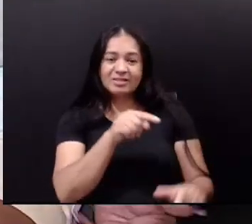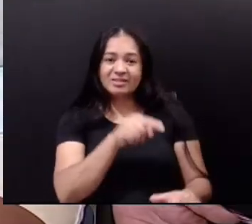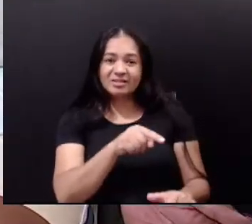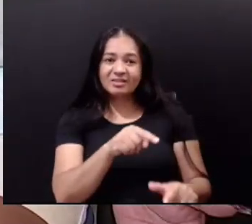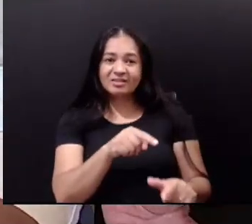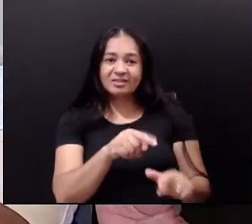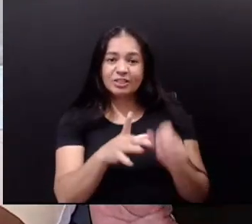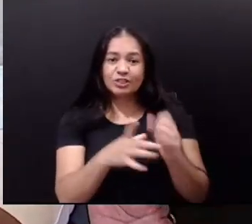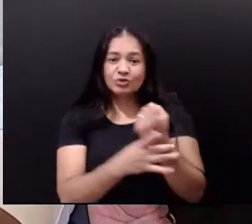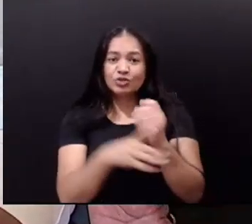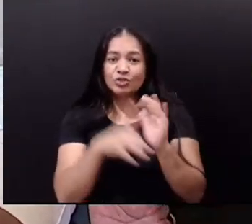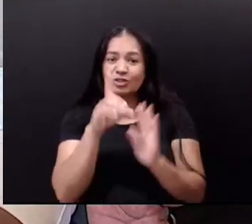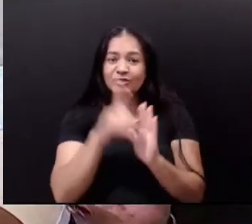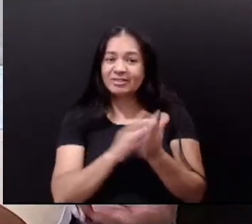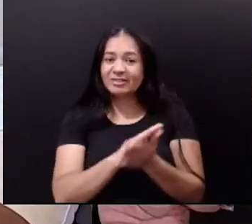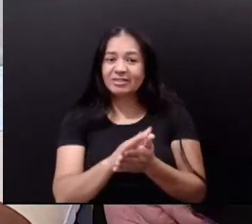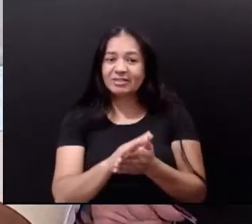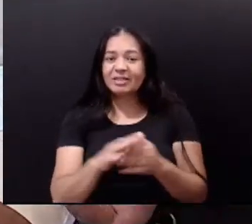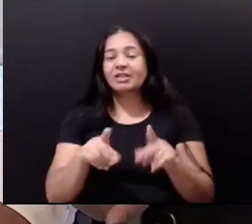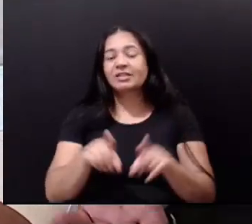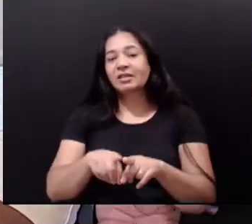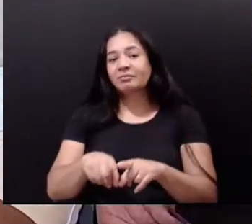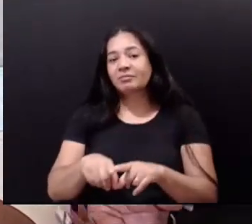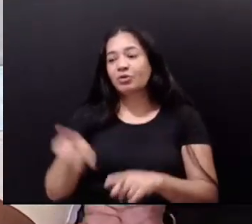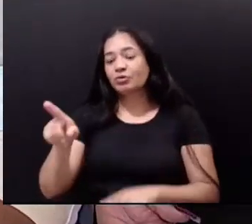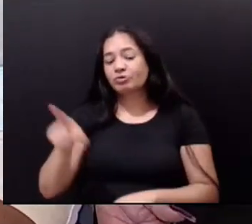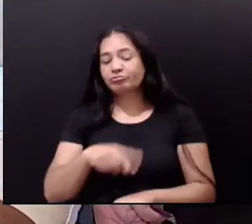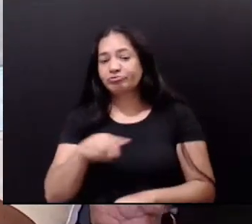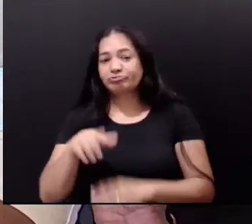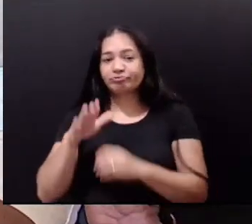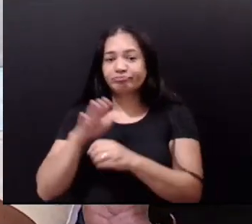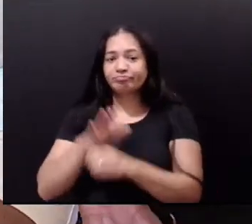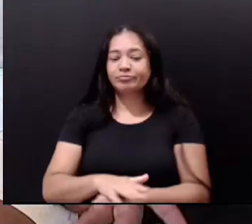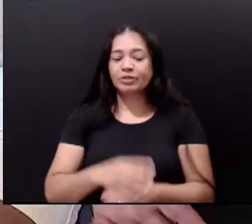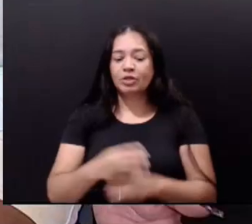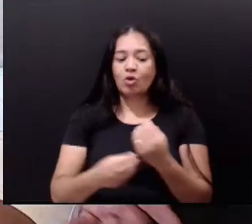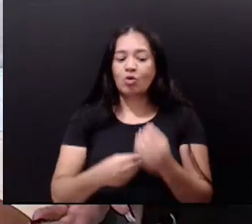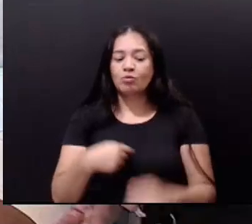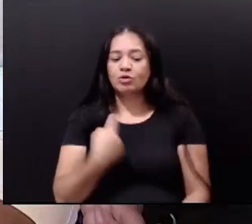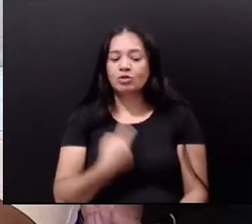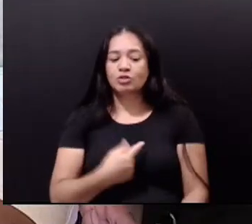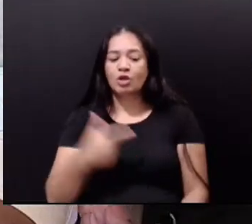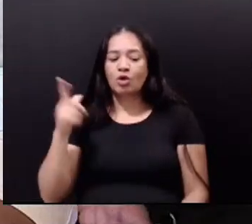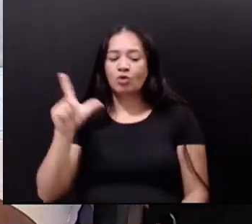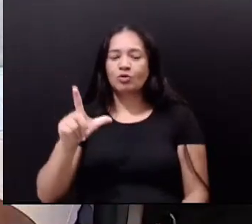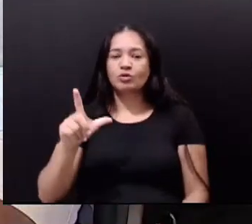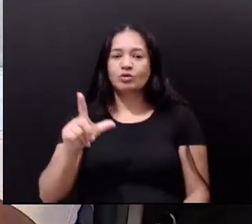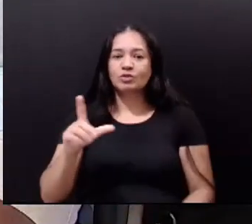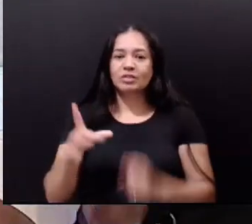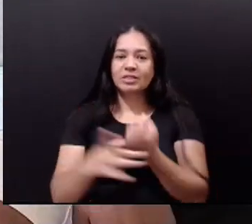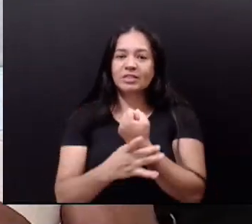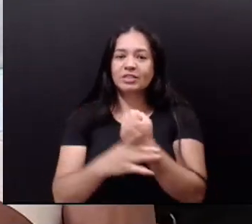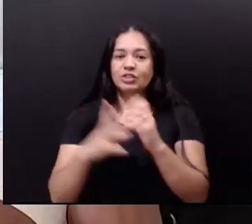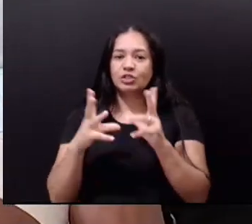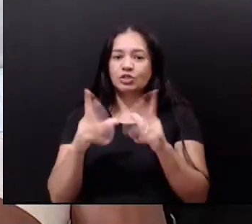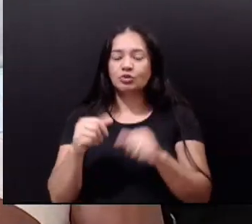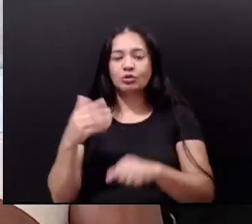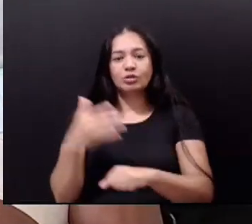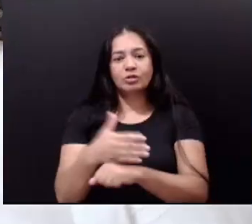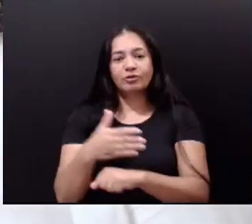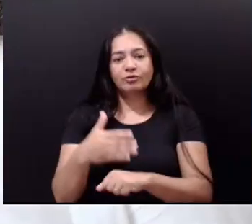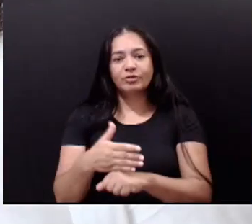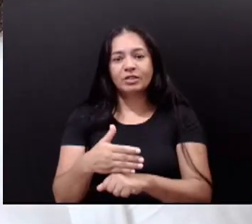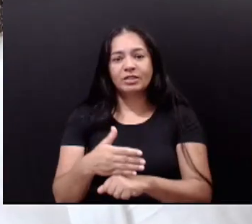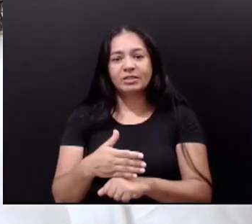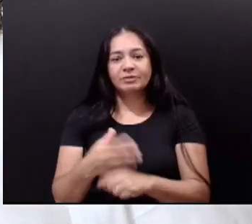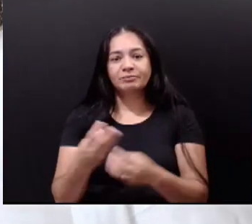garantidos, né? E aqueles que estão sendo violados. Sim. E como que a gente pode conseguir garantir que todos que frequentem tenham a